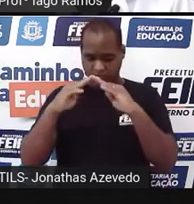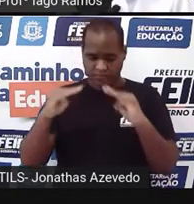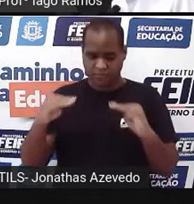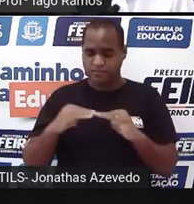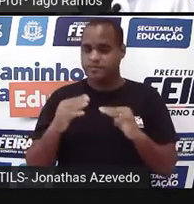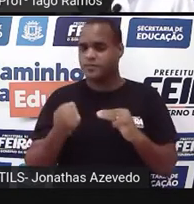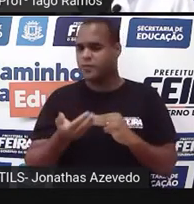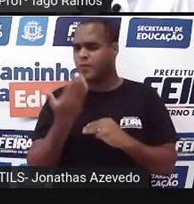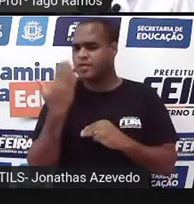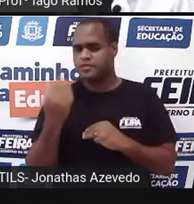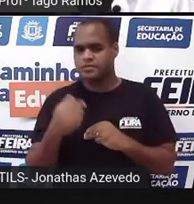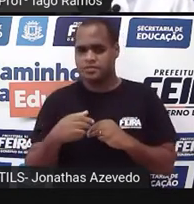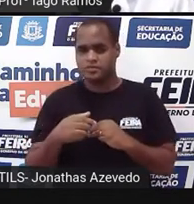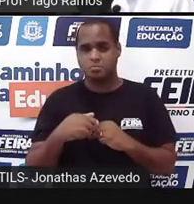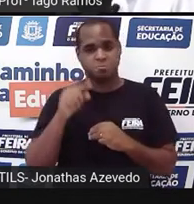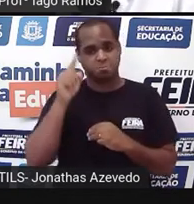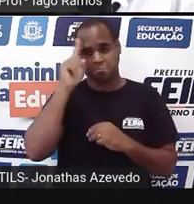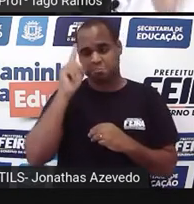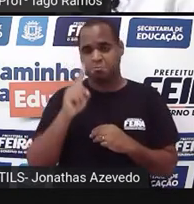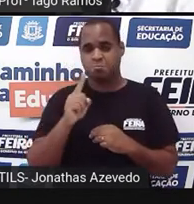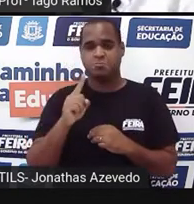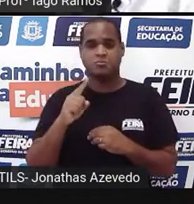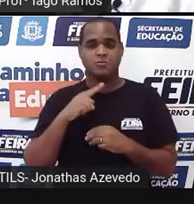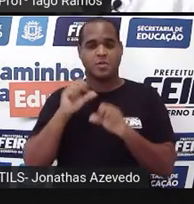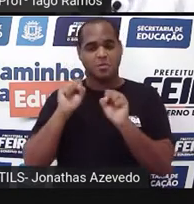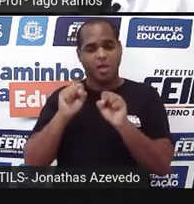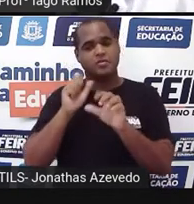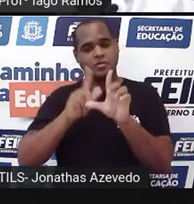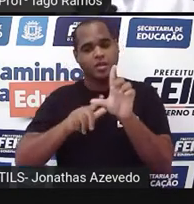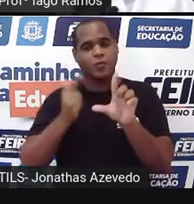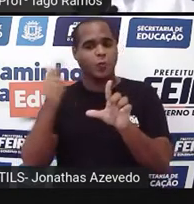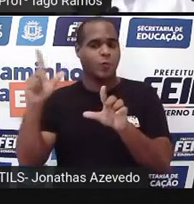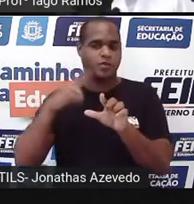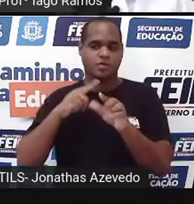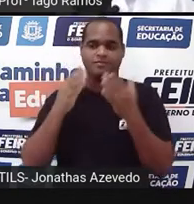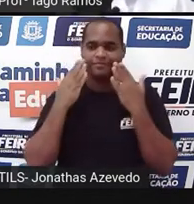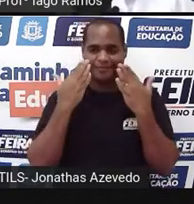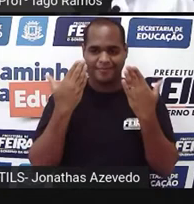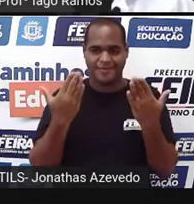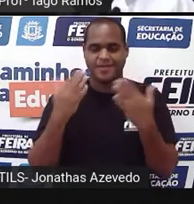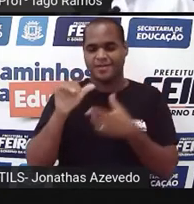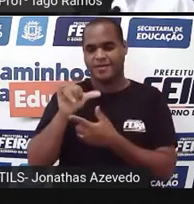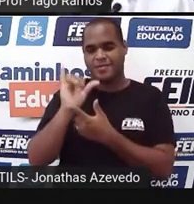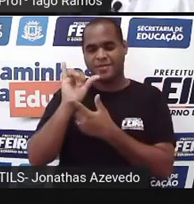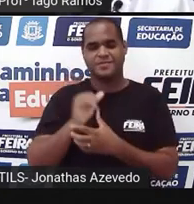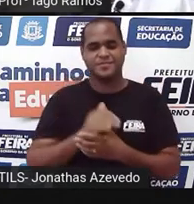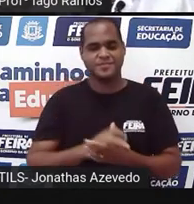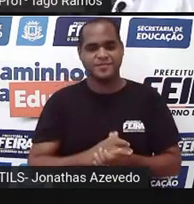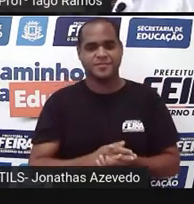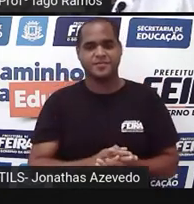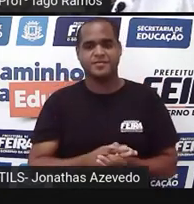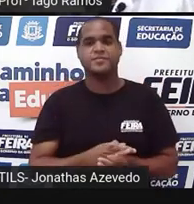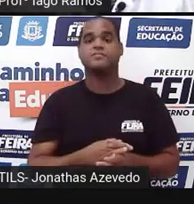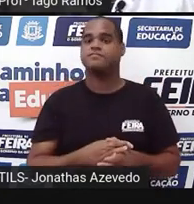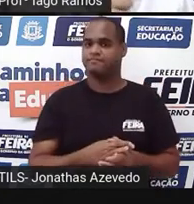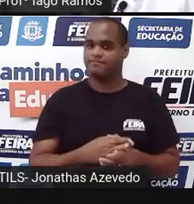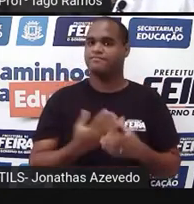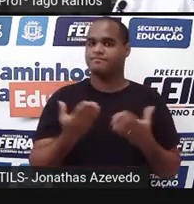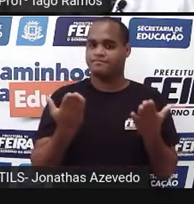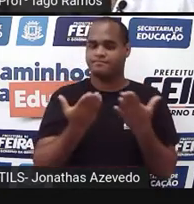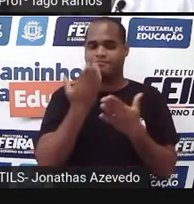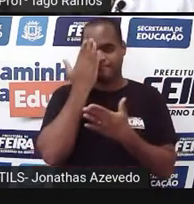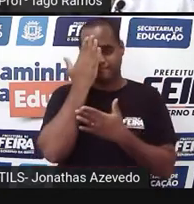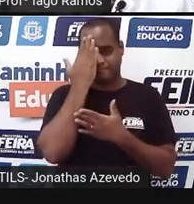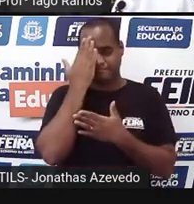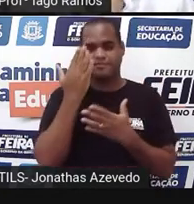são se a gente não sabe quanto ação vamos usar outra letra para representar essa quantidade que Y agora uma coisa eu sei